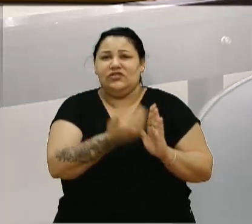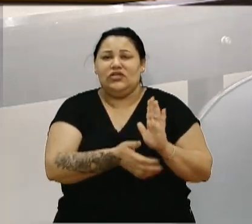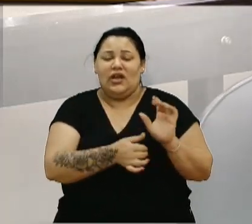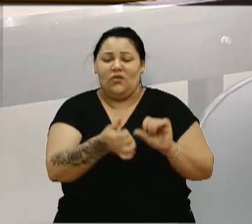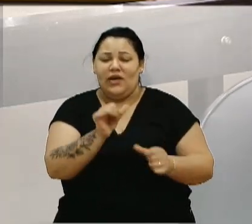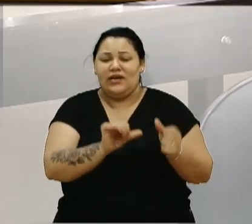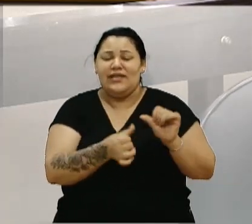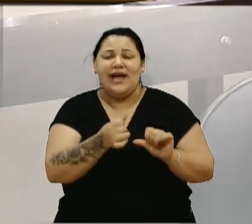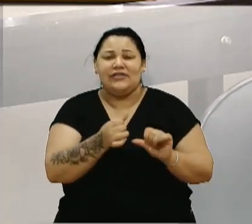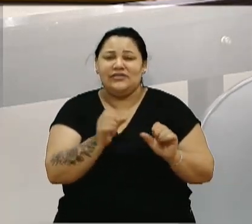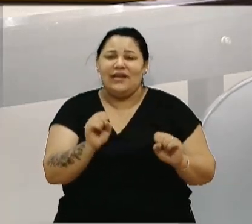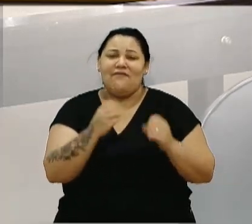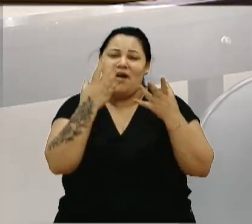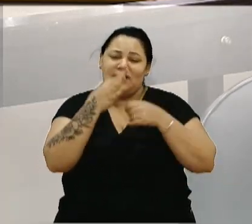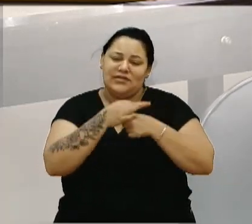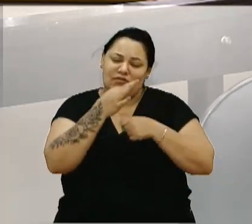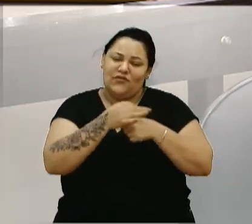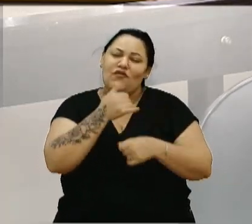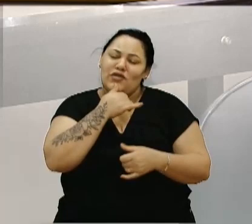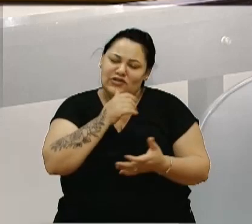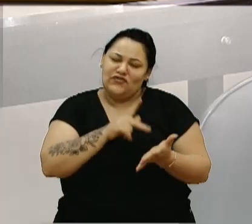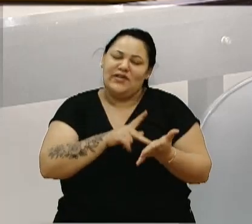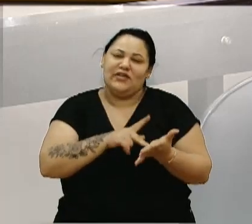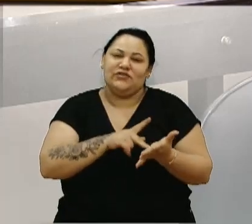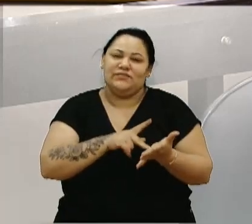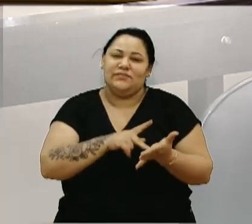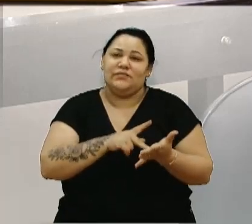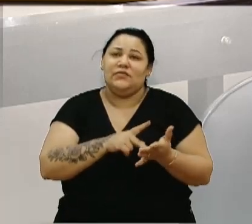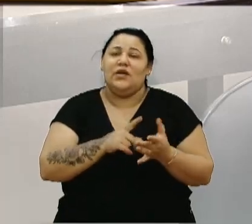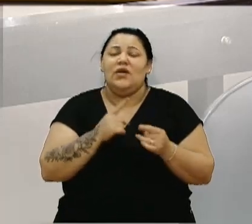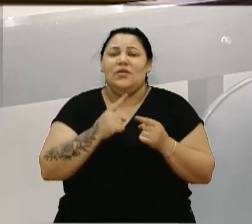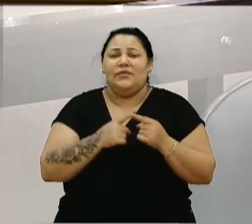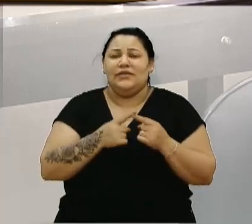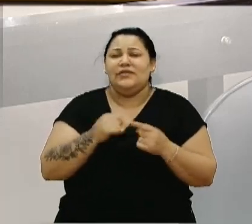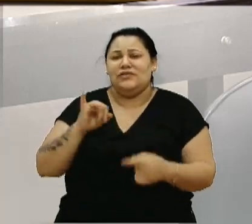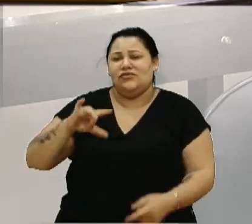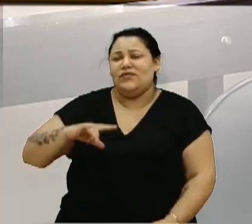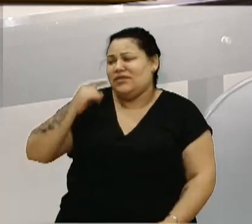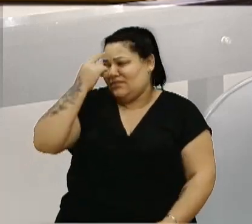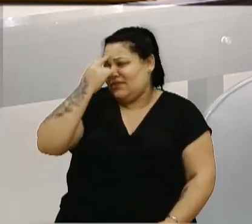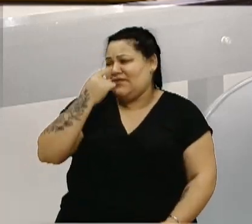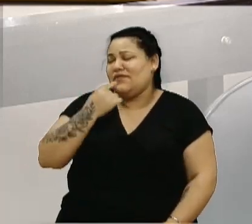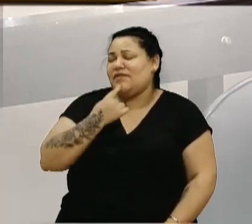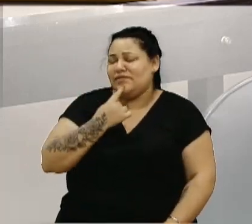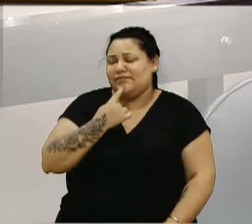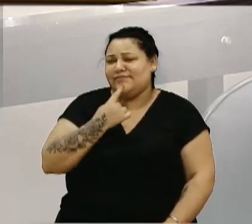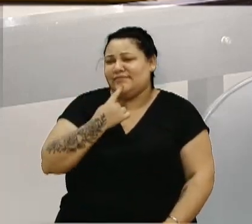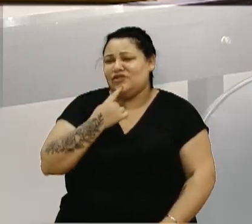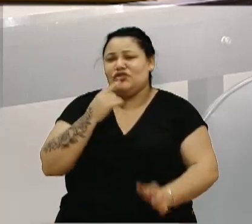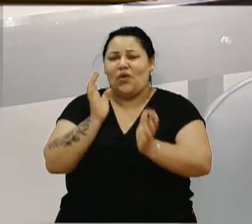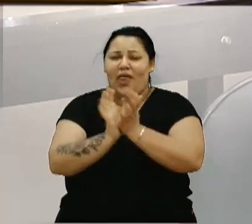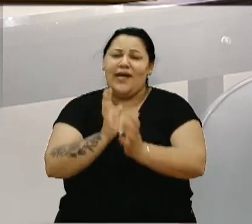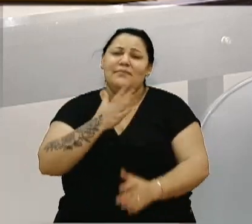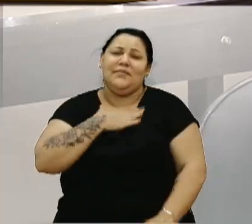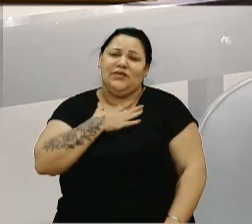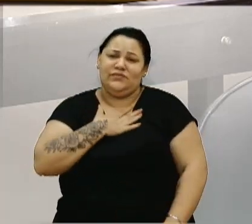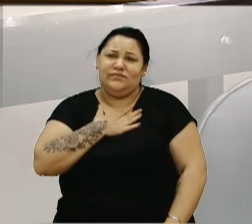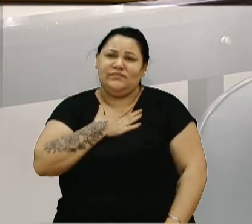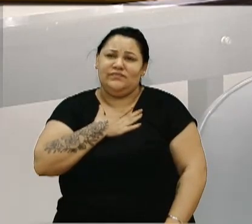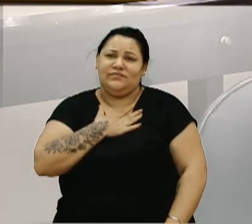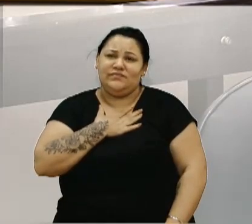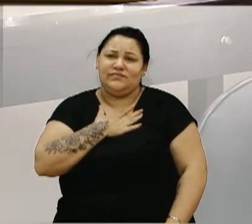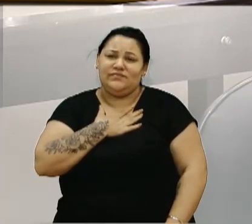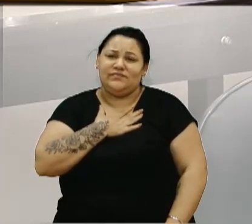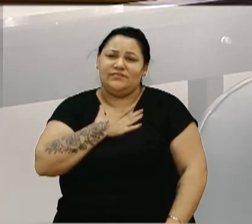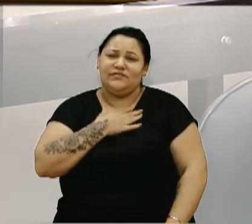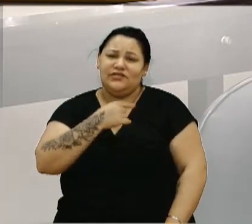triste, sinceramente. Porque se eu tivesse essa índole de colegas meus, que foram